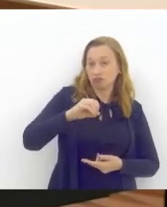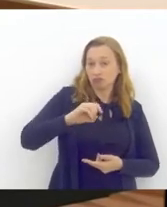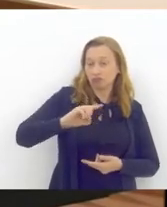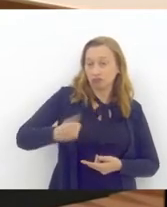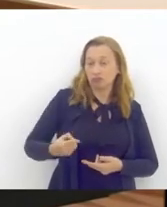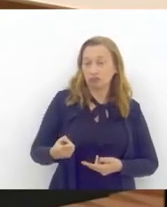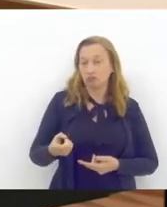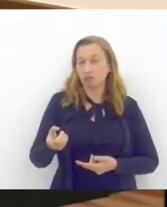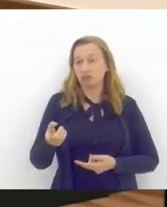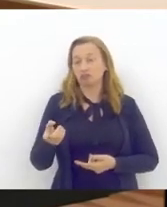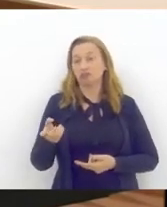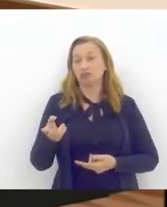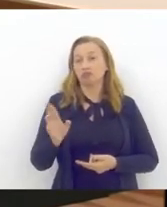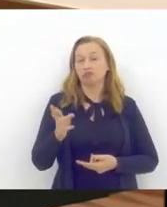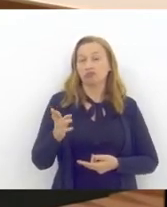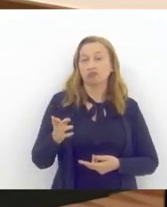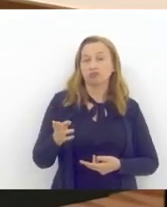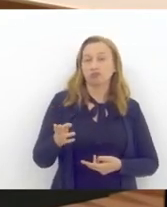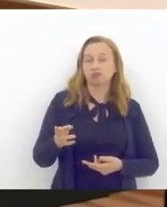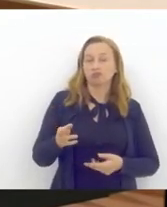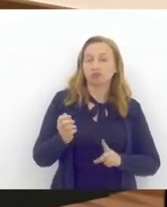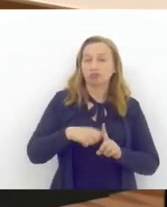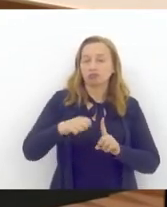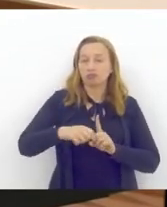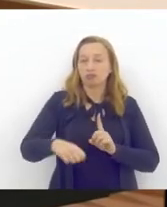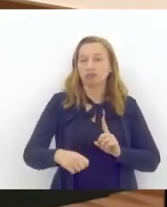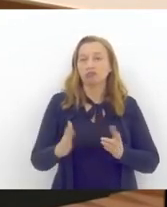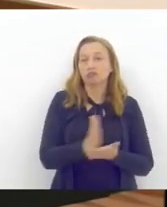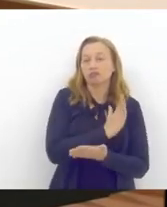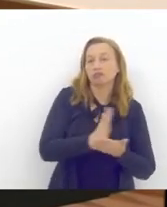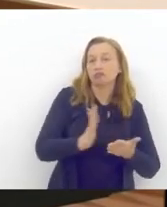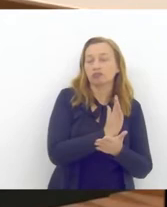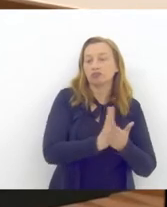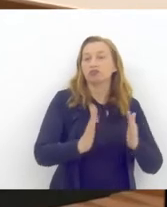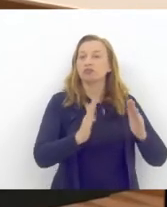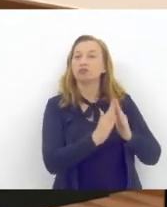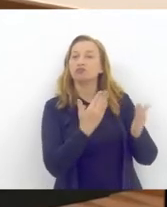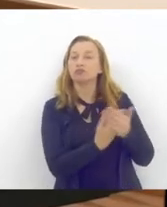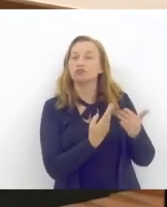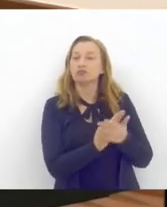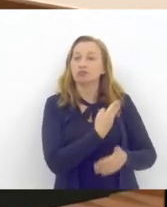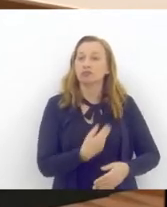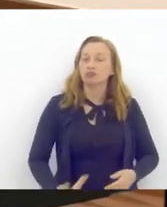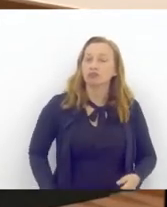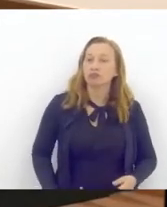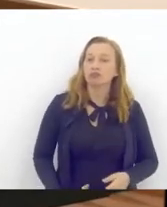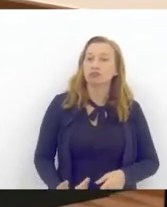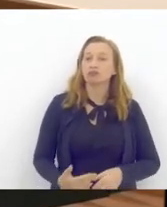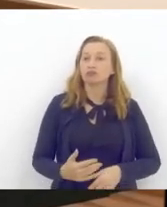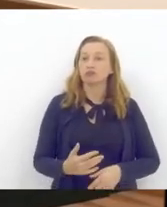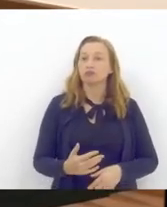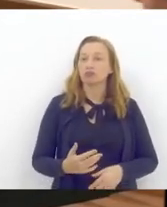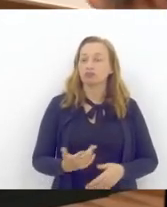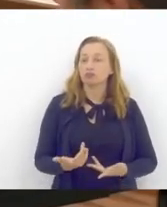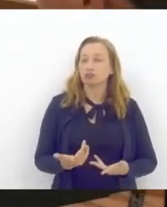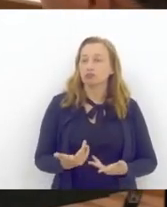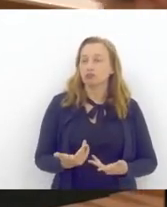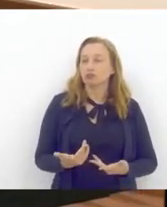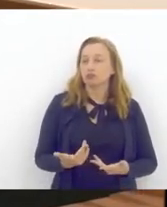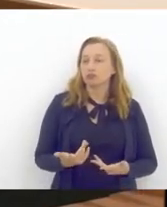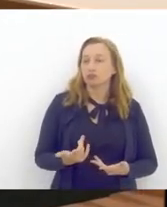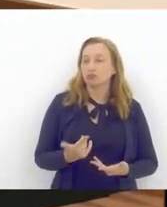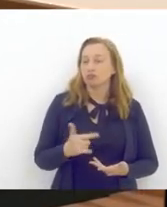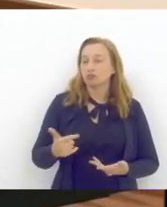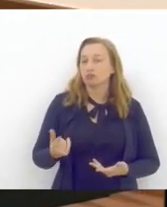mês, a gente vê as crianças, né, em algumas escolas públicas, que mais parecem galpões. A minha